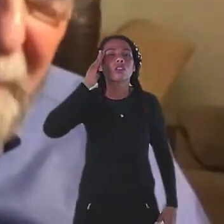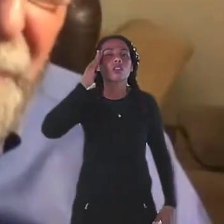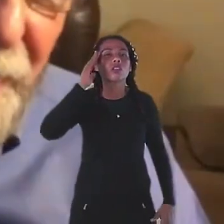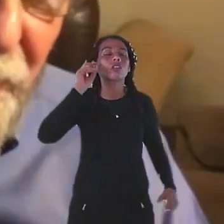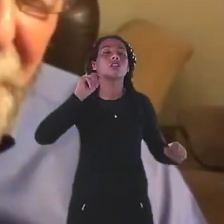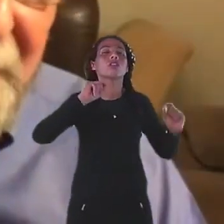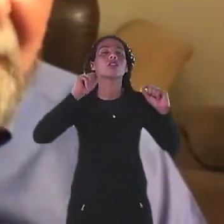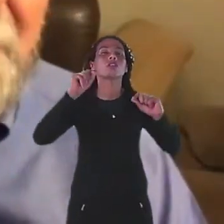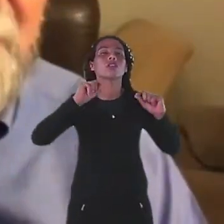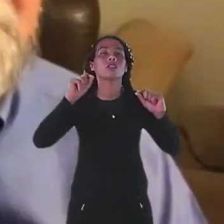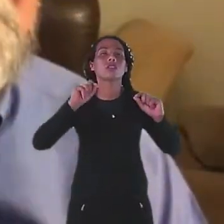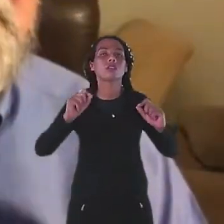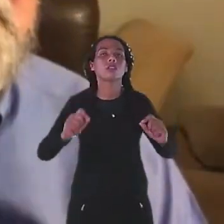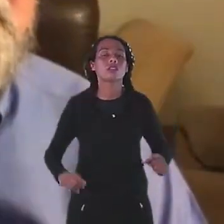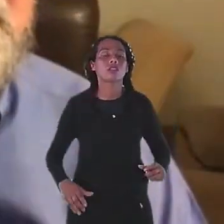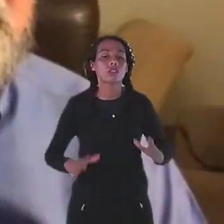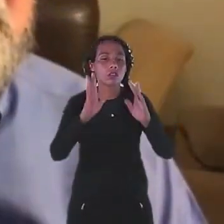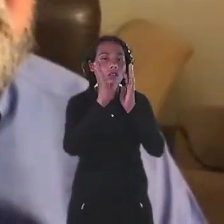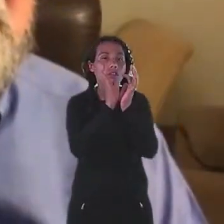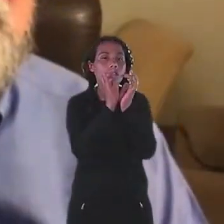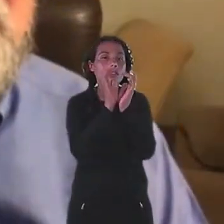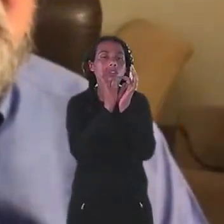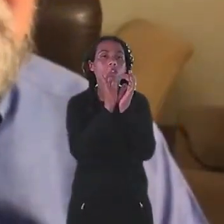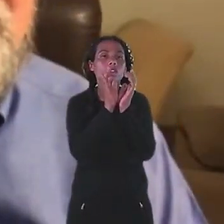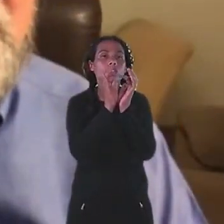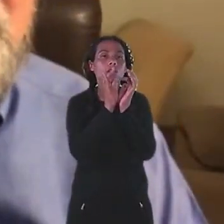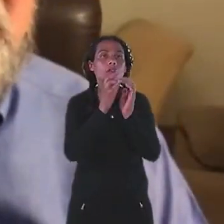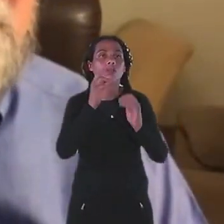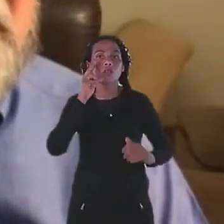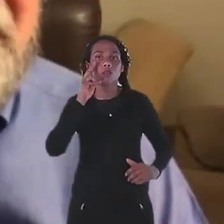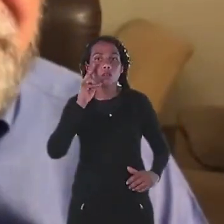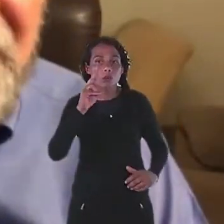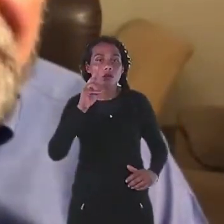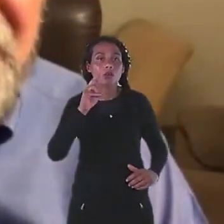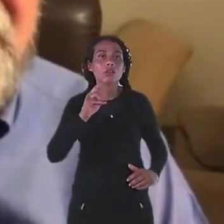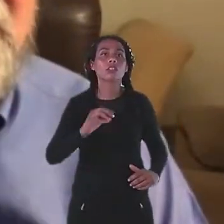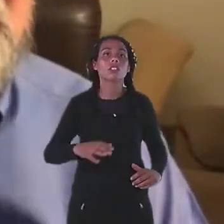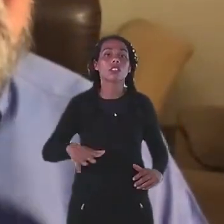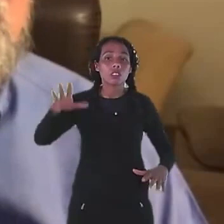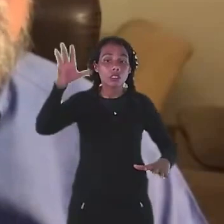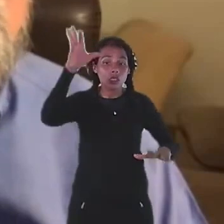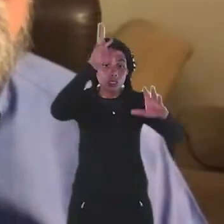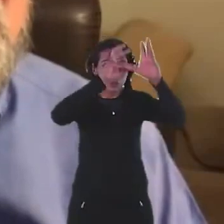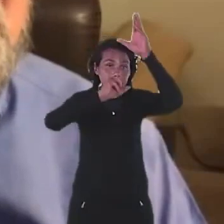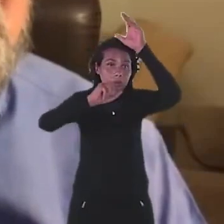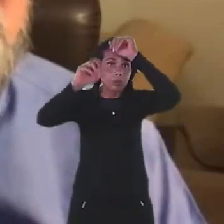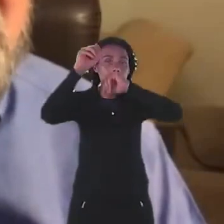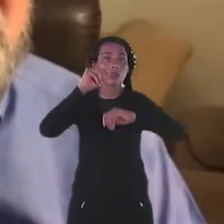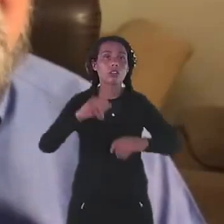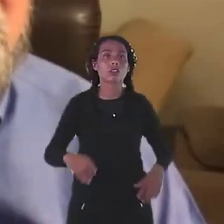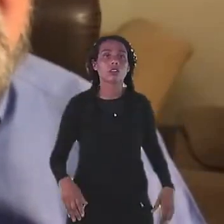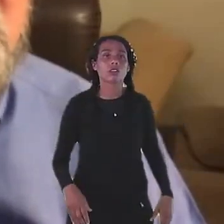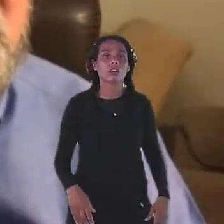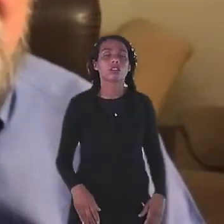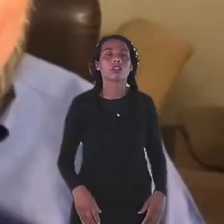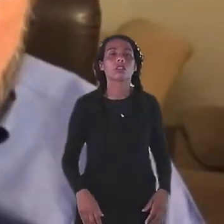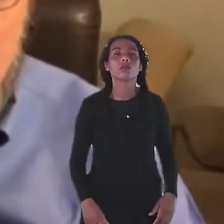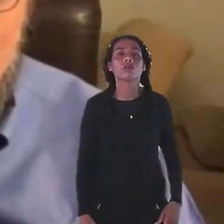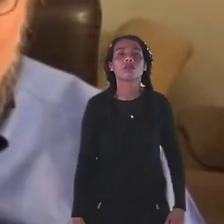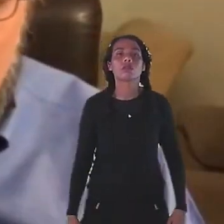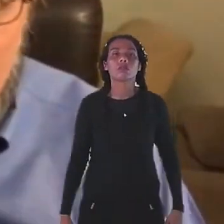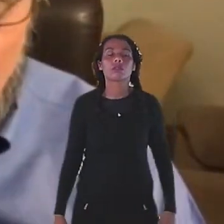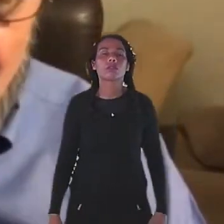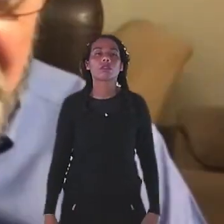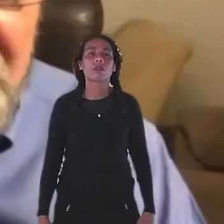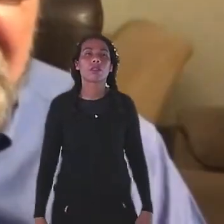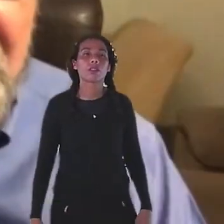emergente daquilo que a gente chama de cérebro. Eles não são separáveis. A gente não consegue separá-los. Não existe